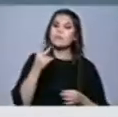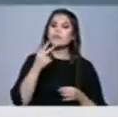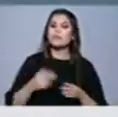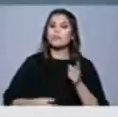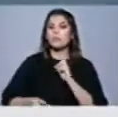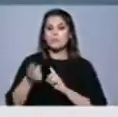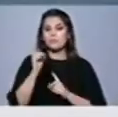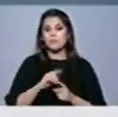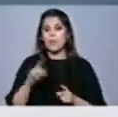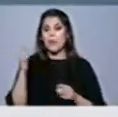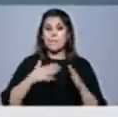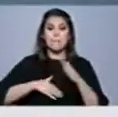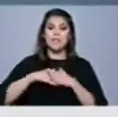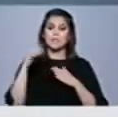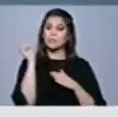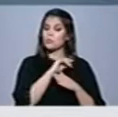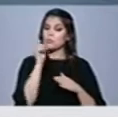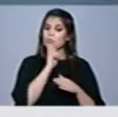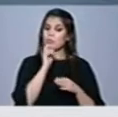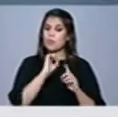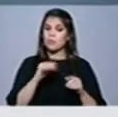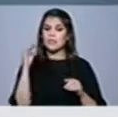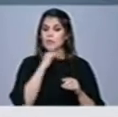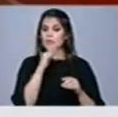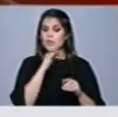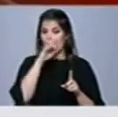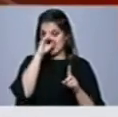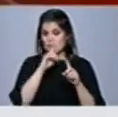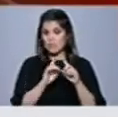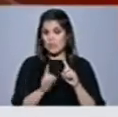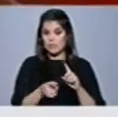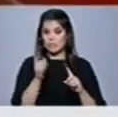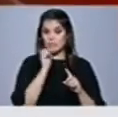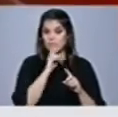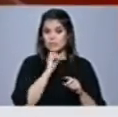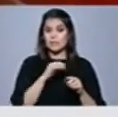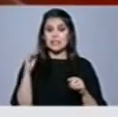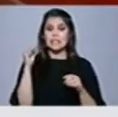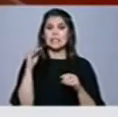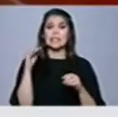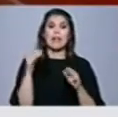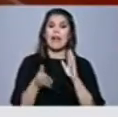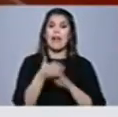ela o mais possível começa a arrefecer. O nosso objetivo agora é arrefecermos rapidamente